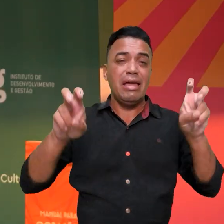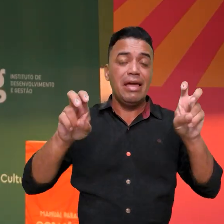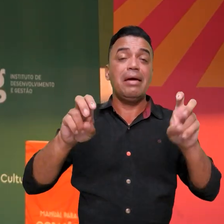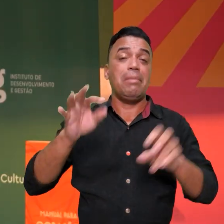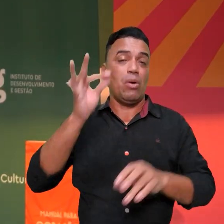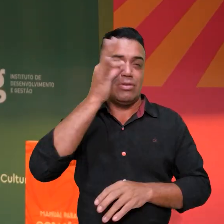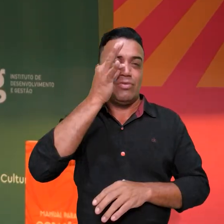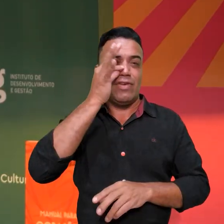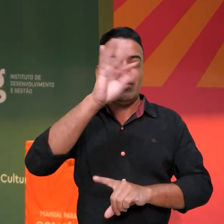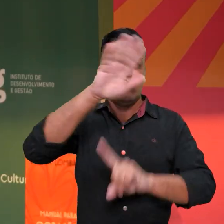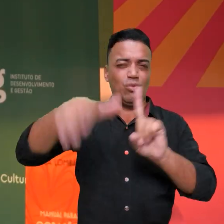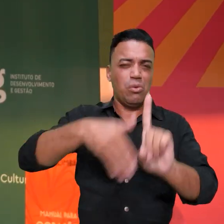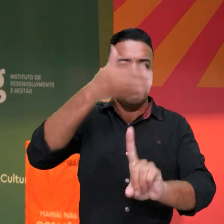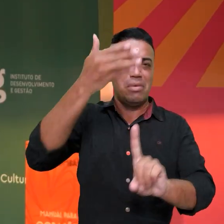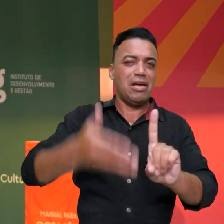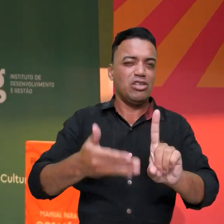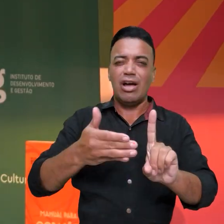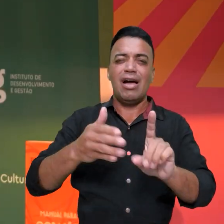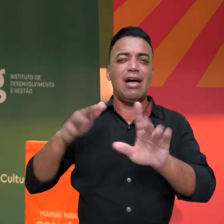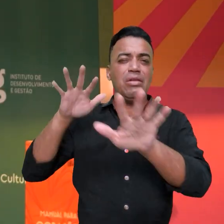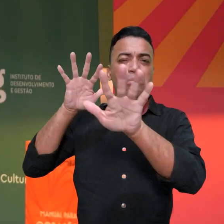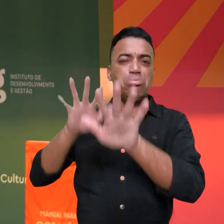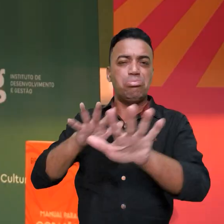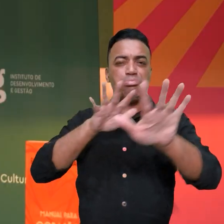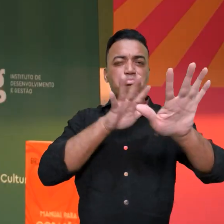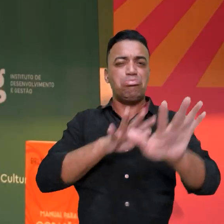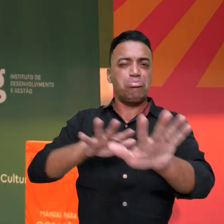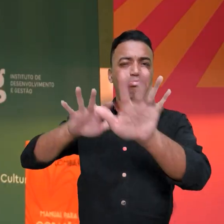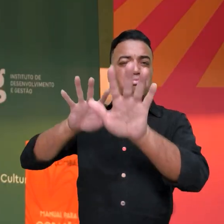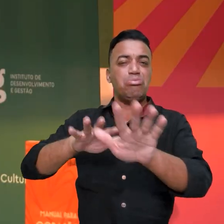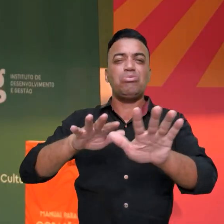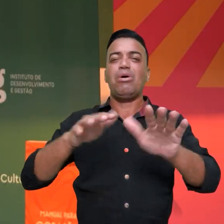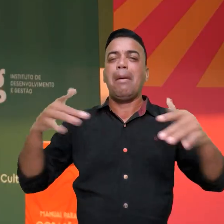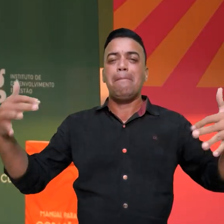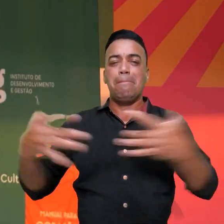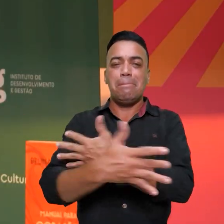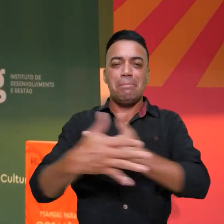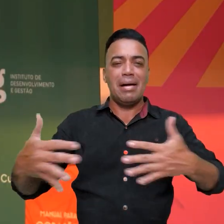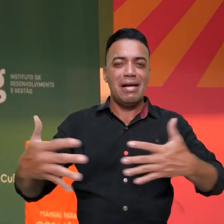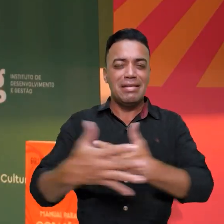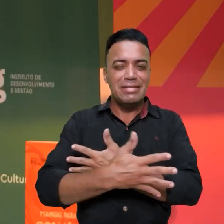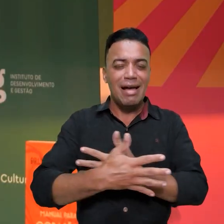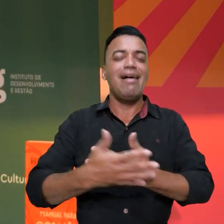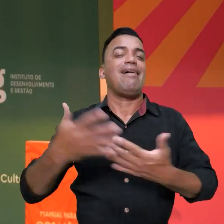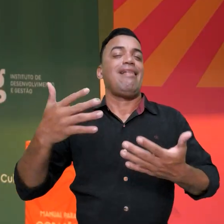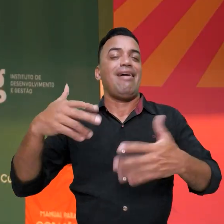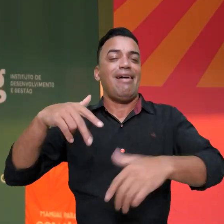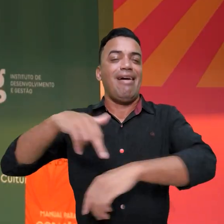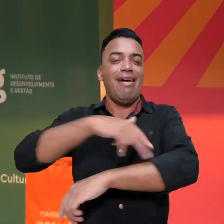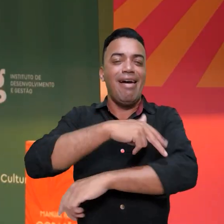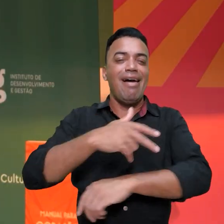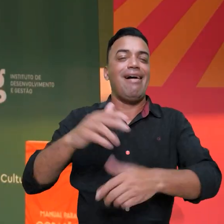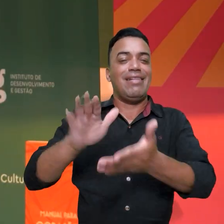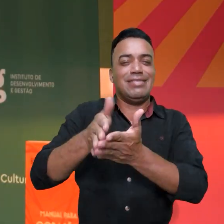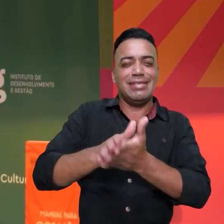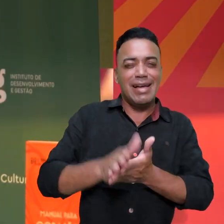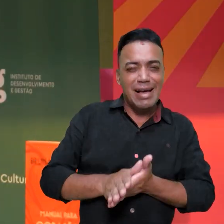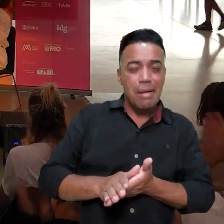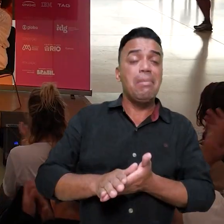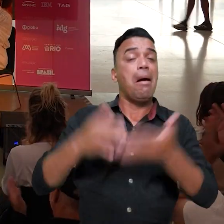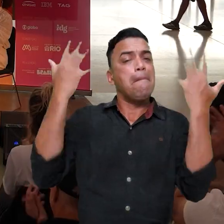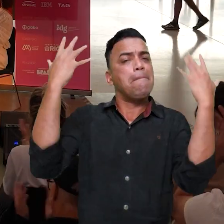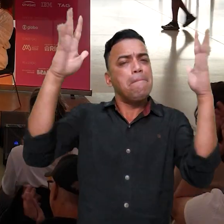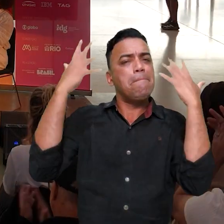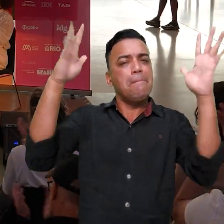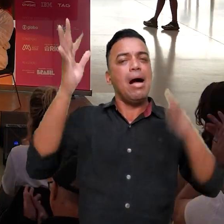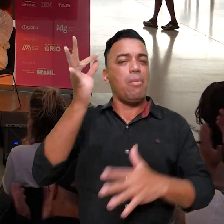será homenageada no grande palco da cultura brasileira, que é a Passarela do Samba, em fevereiro de 2026. Por mim, podem bater palma para Conceição Evaristo mais